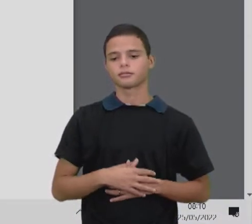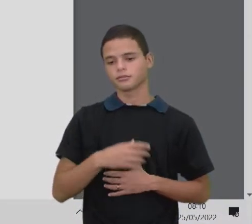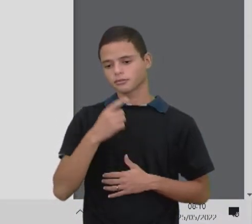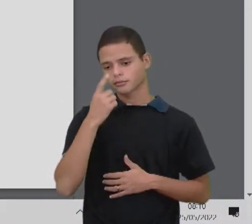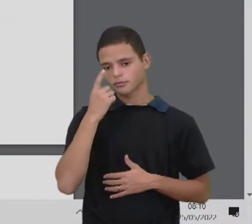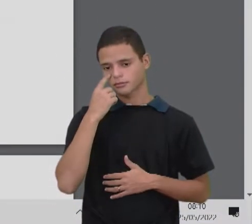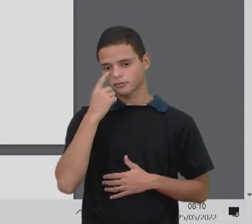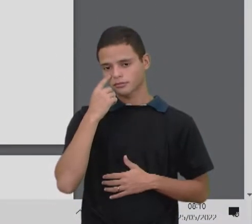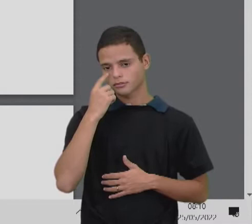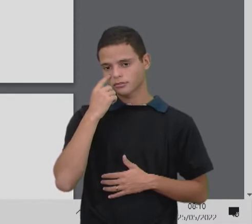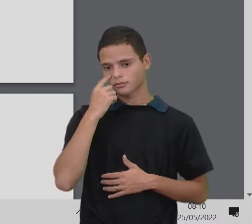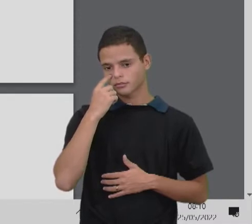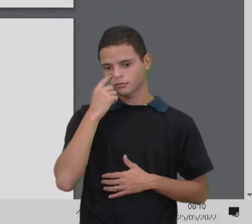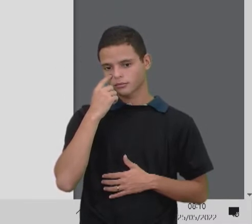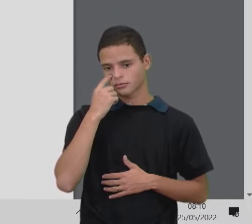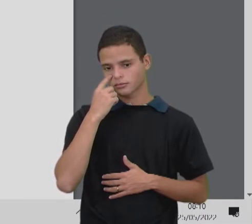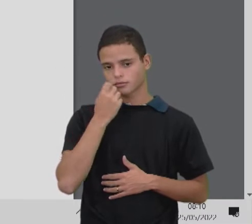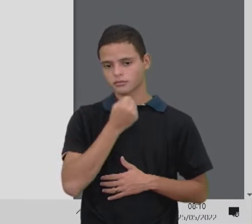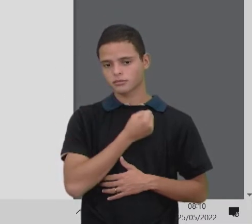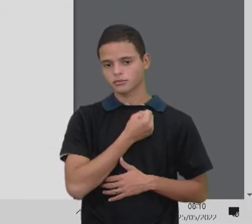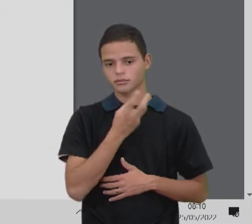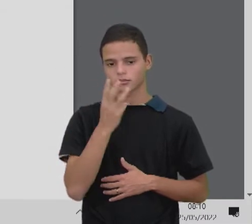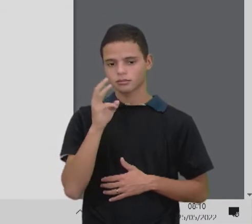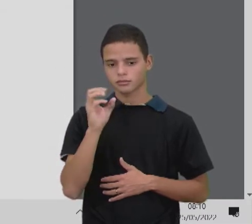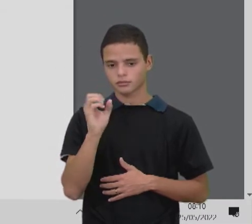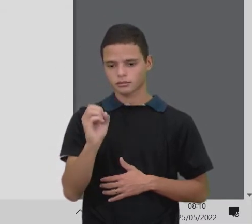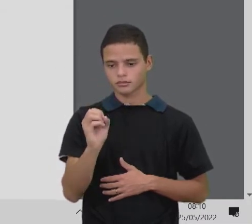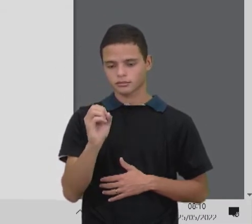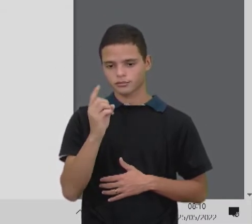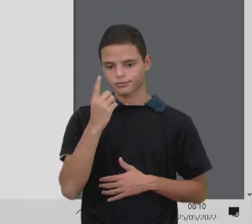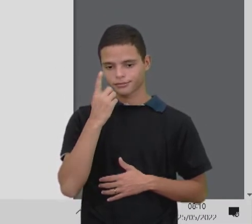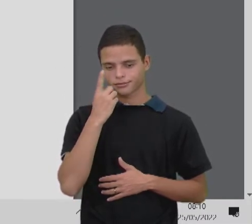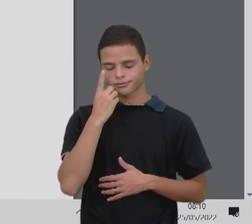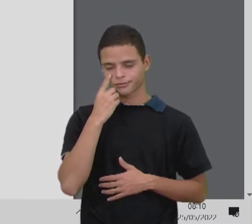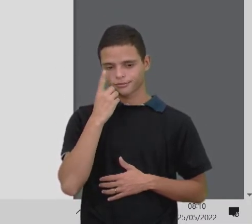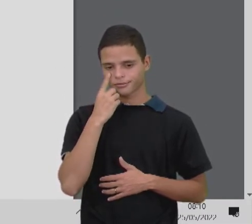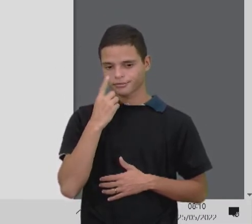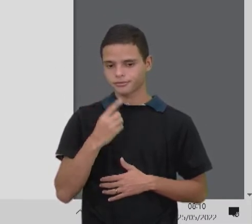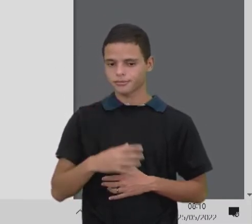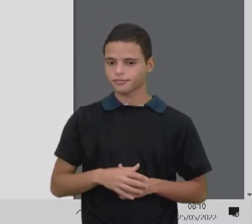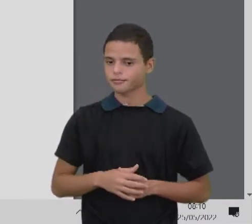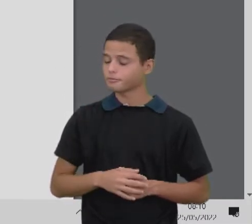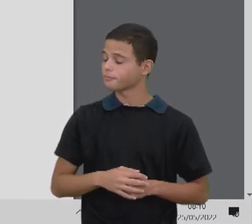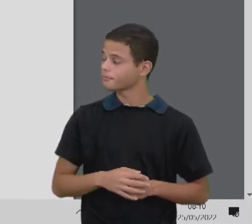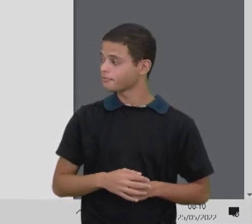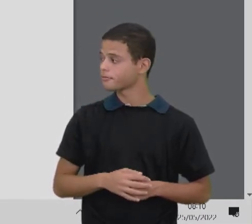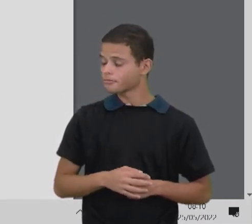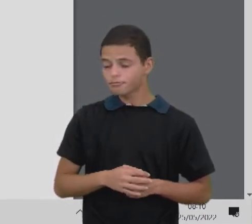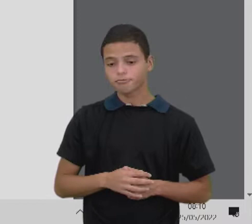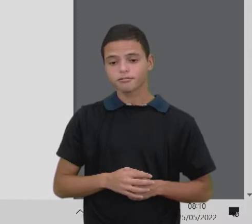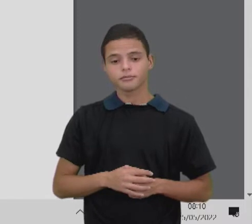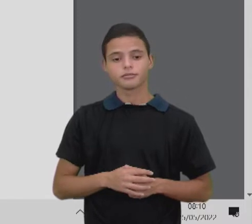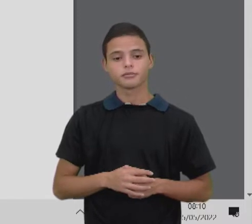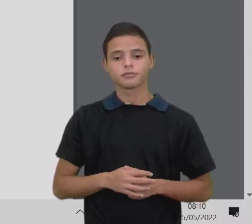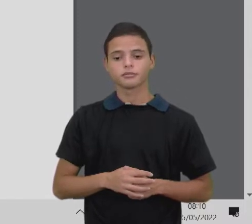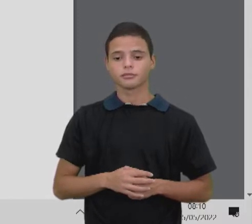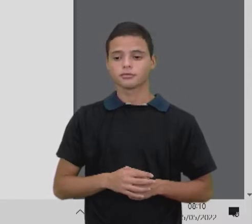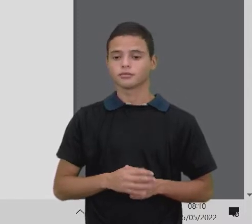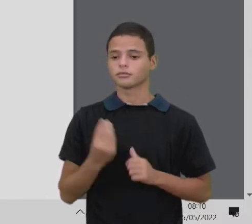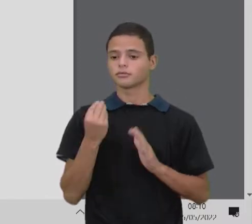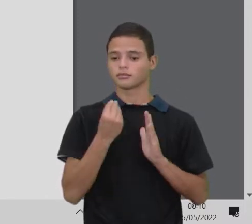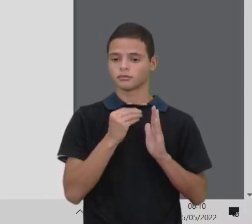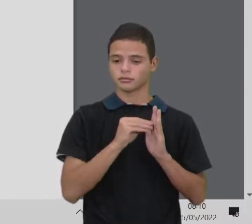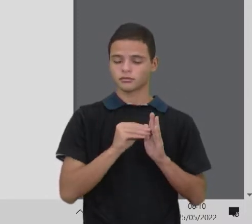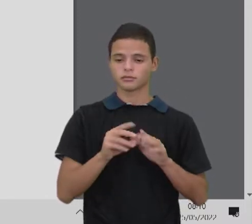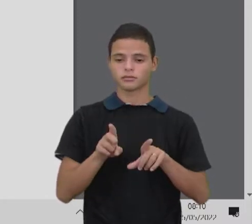e aqui no 30, olha só, até isso eles, no artigo 30, até isso eles colocam.